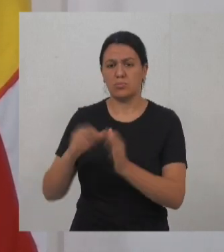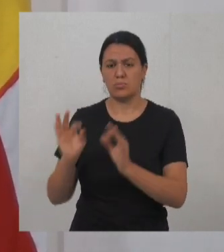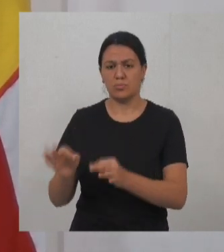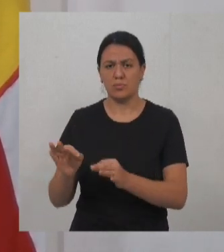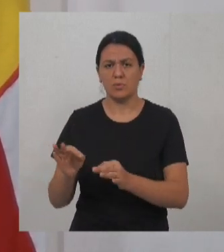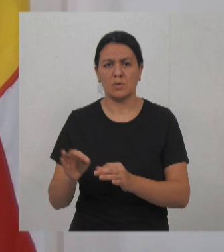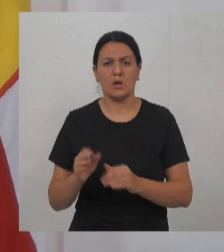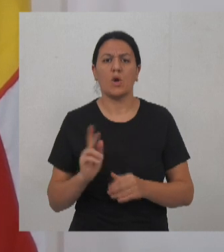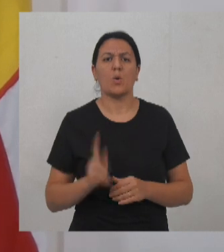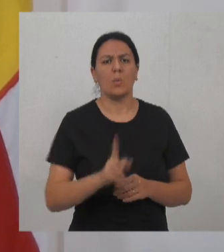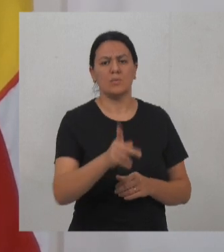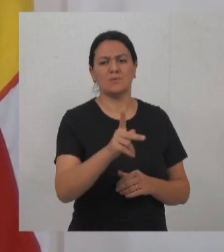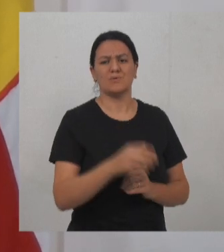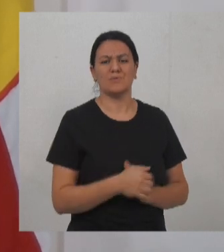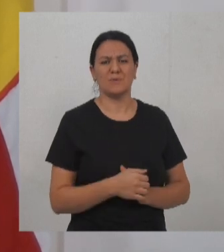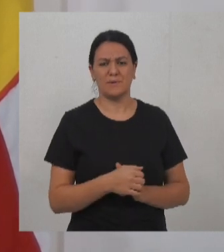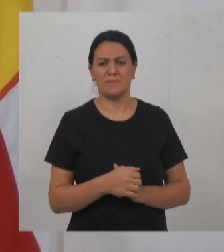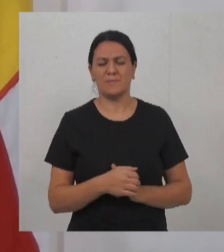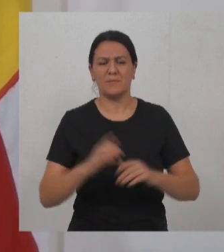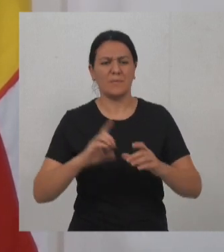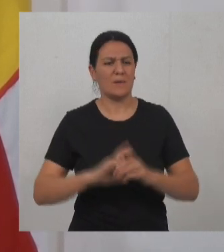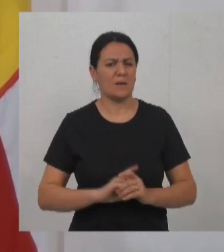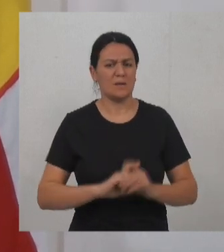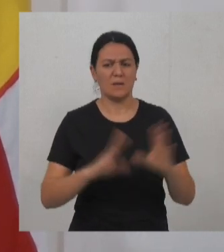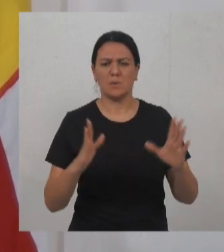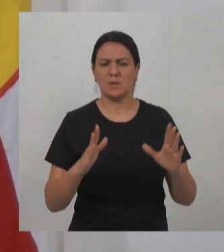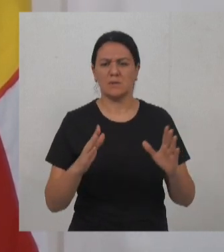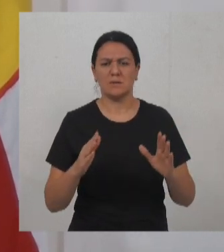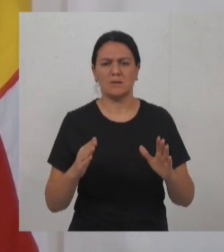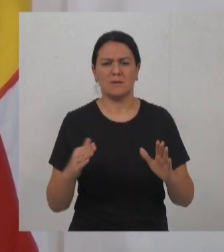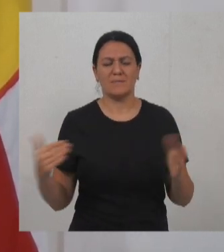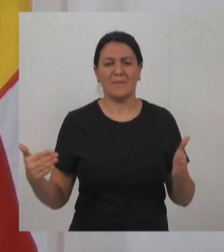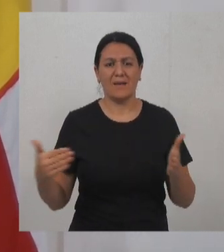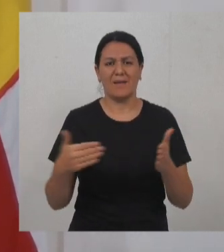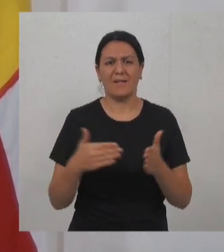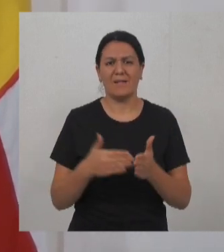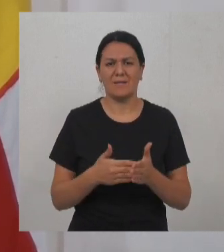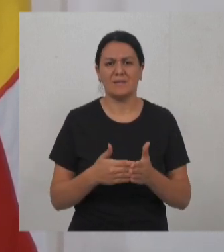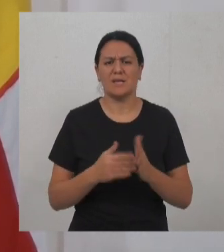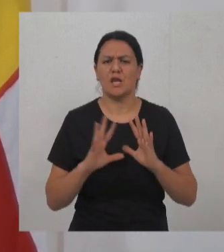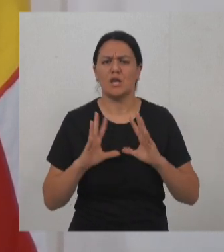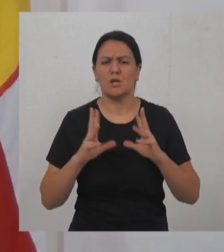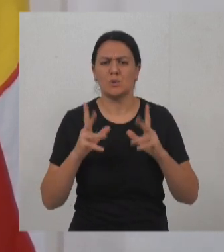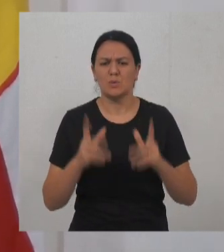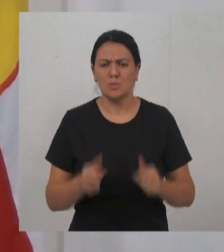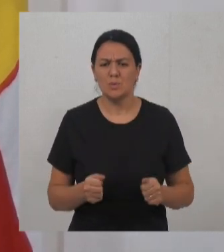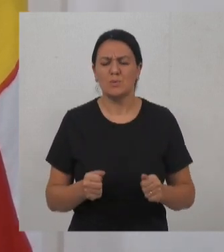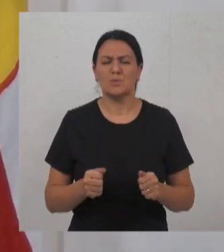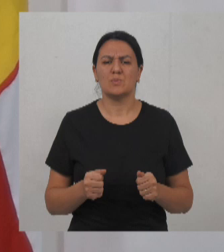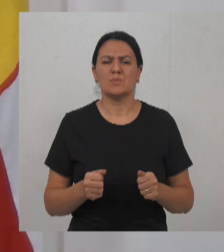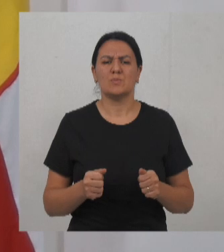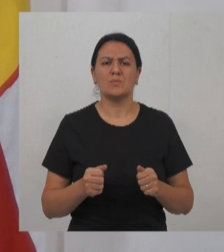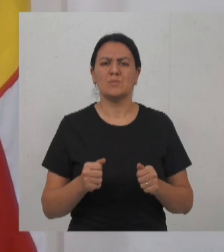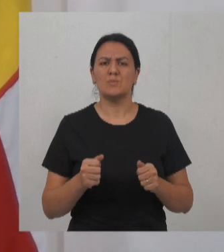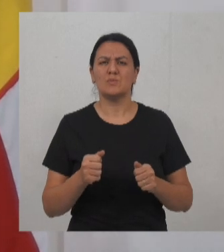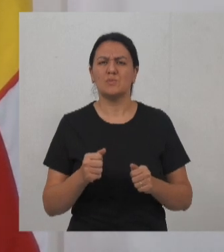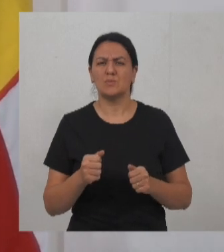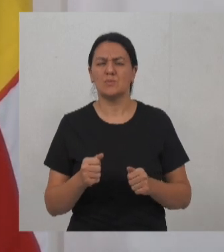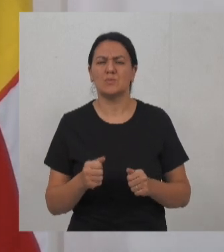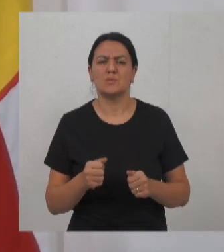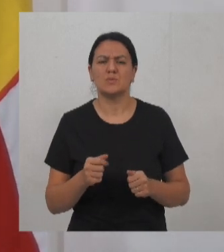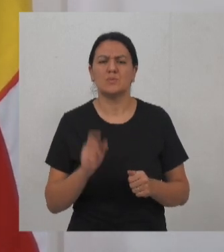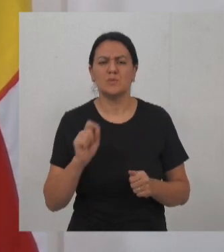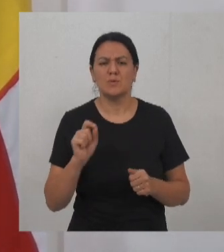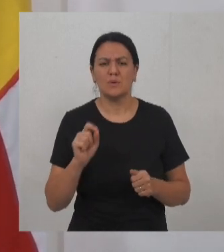O exercício democrático continua sendo reafirmado até o momento em que todas as contas das campanhas sejam devidamente julgadas.